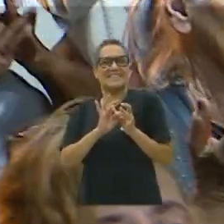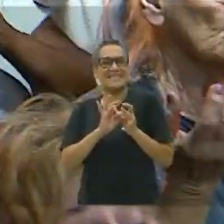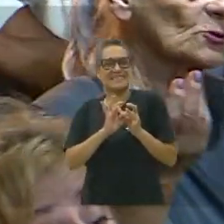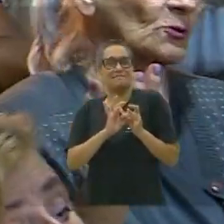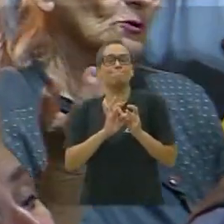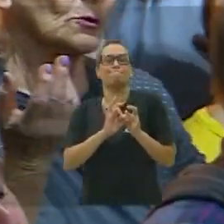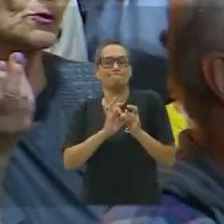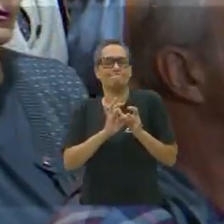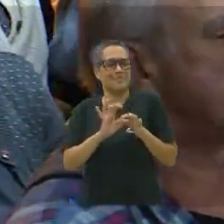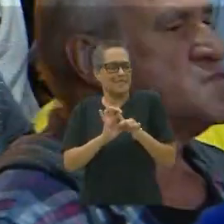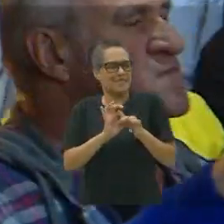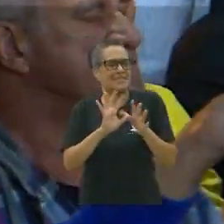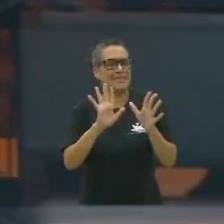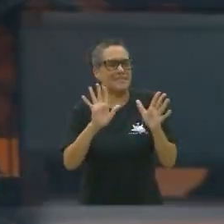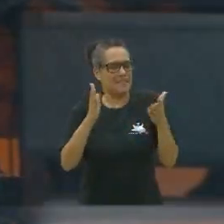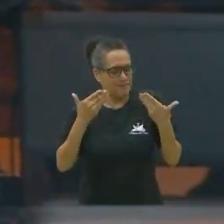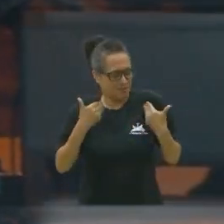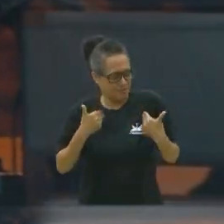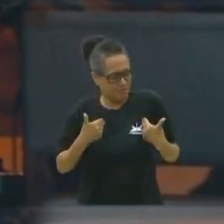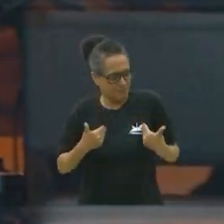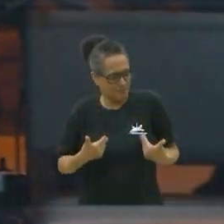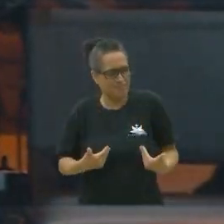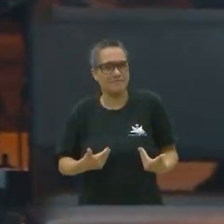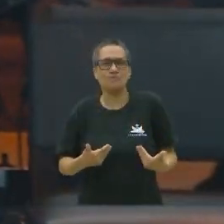Hoje livre sou.